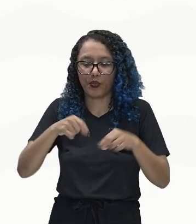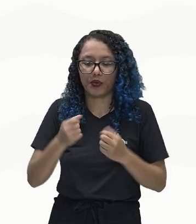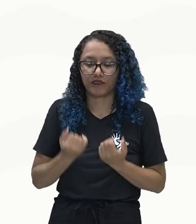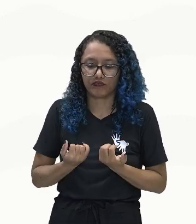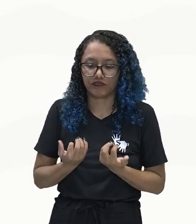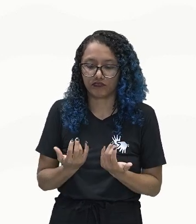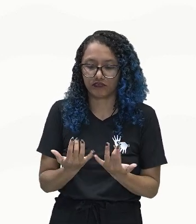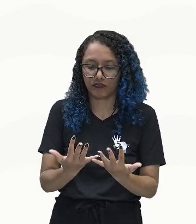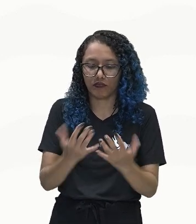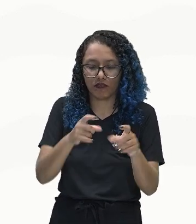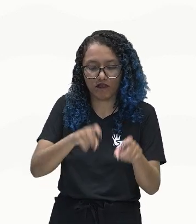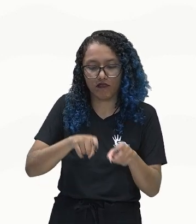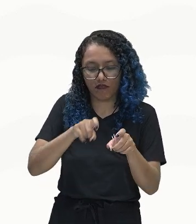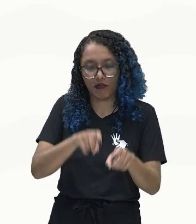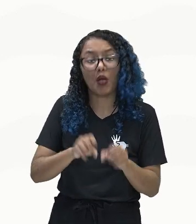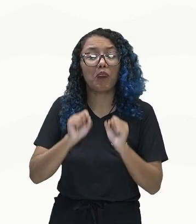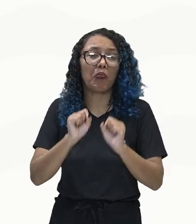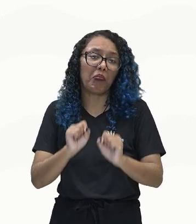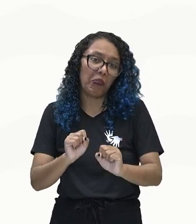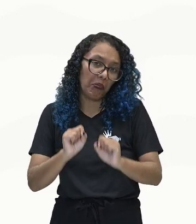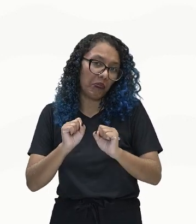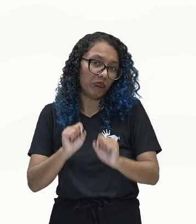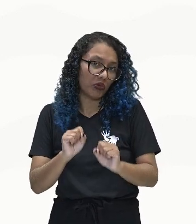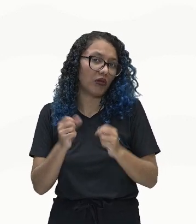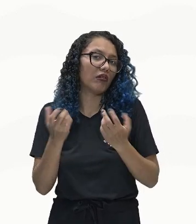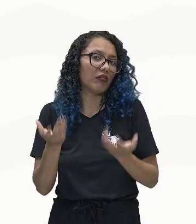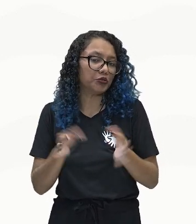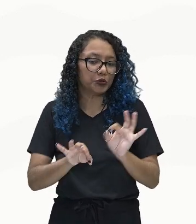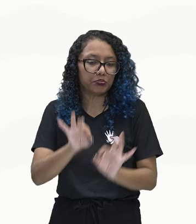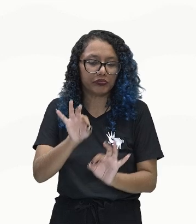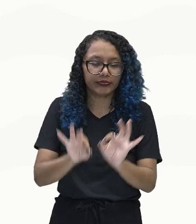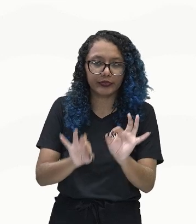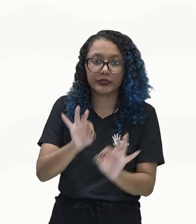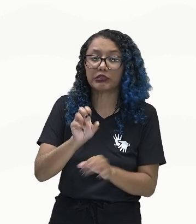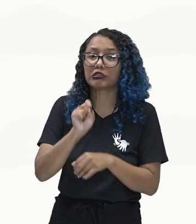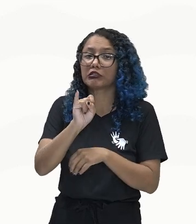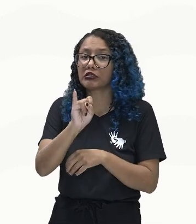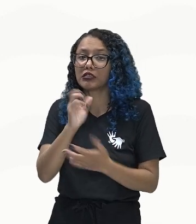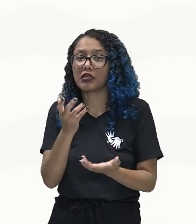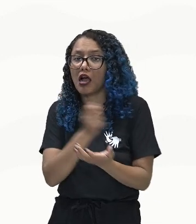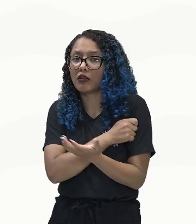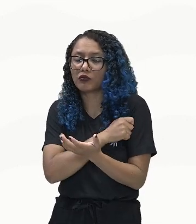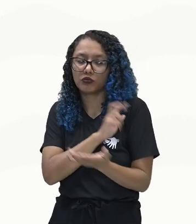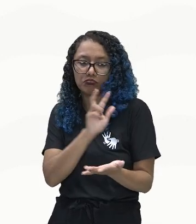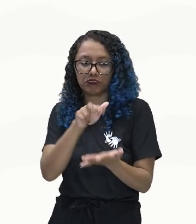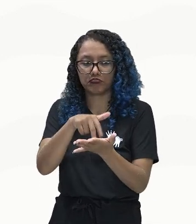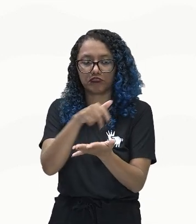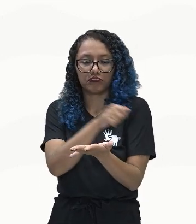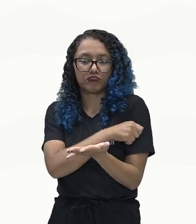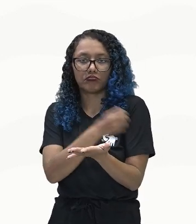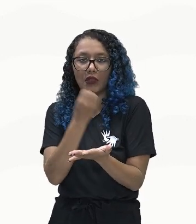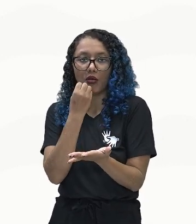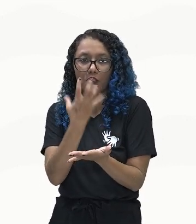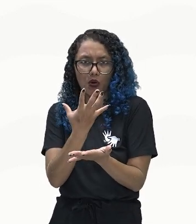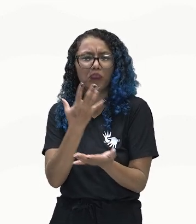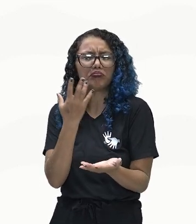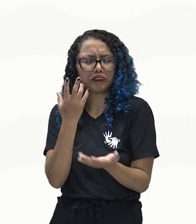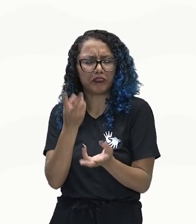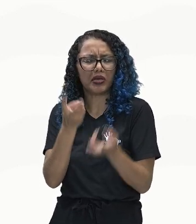situações maiores que alunos que possuem um protagonismo bem desenvolvido são capazes de enxergar, né, e